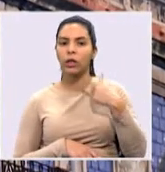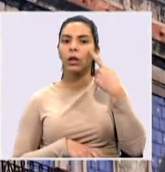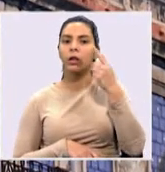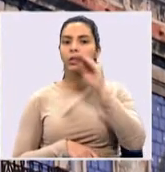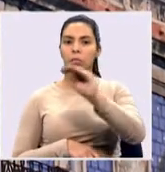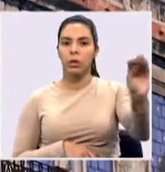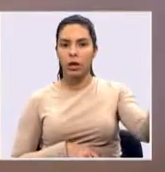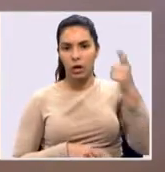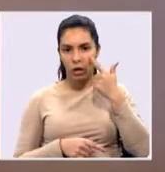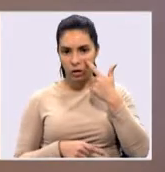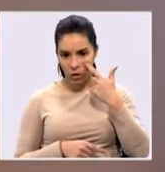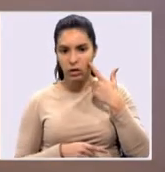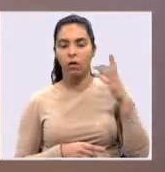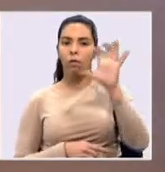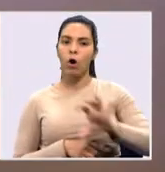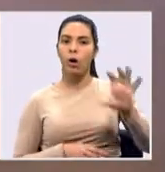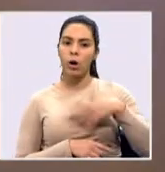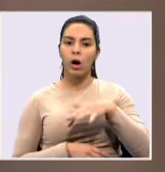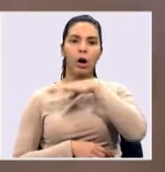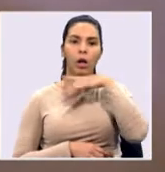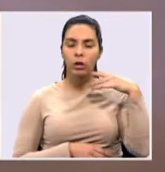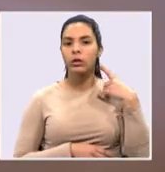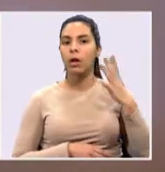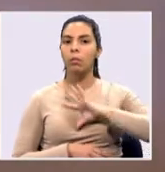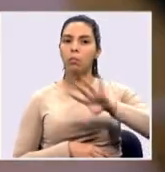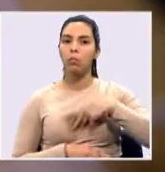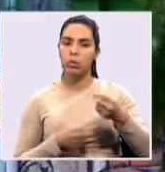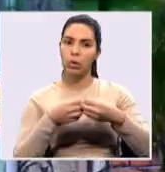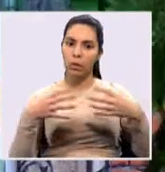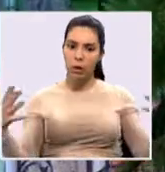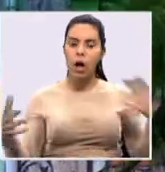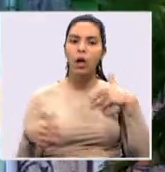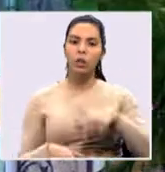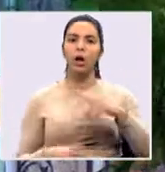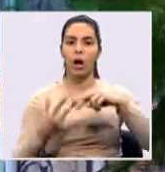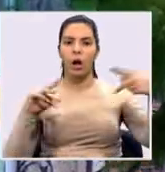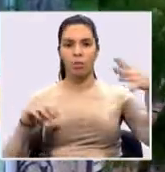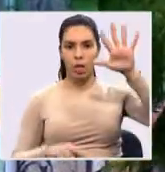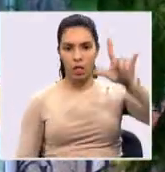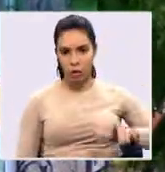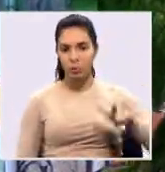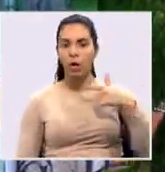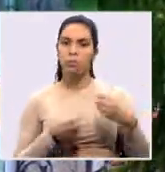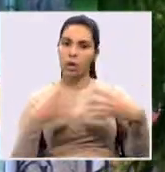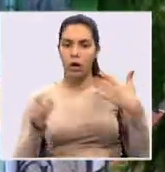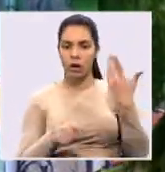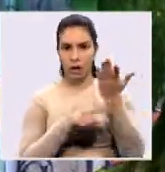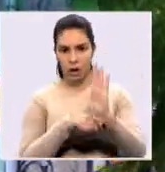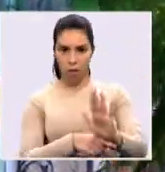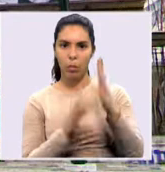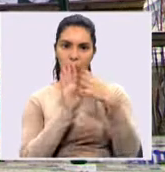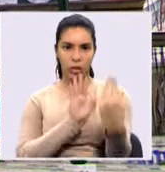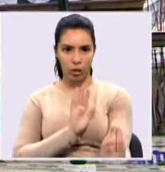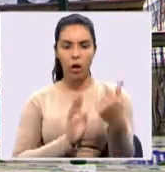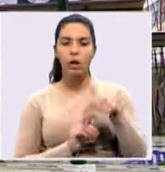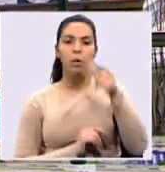para este movimento e atrair curiosos de várias partes do mundo. A Galeria de Arte Urbana da Câmara Municipal de Lisboa é exemplo